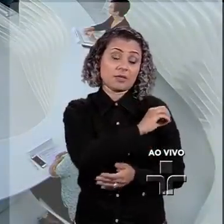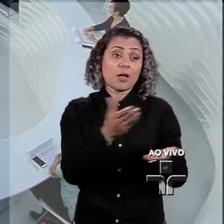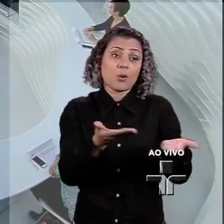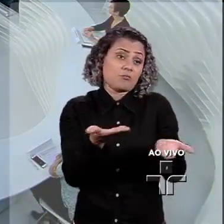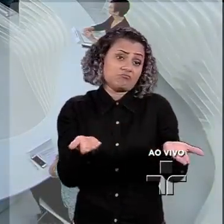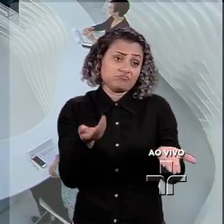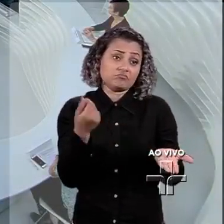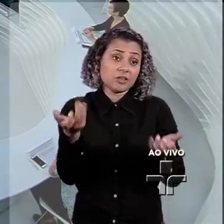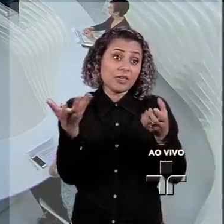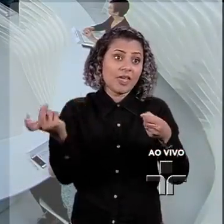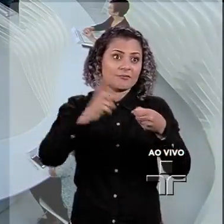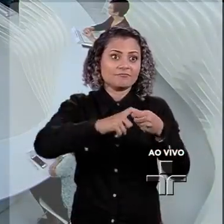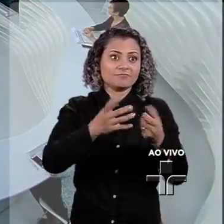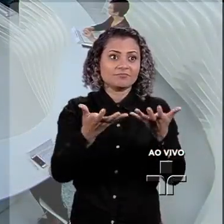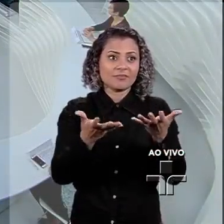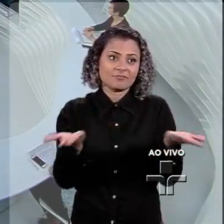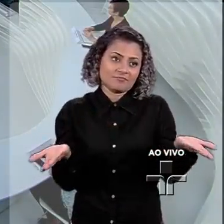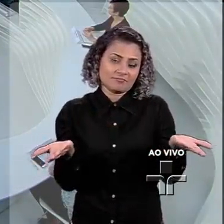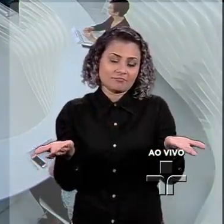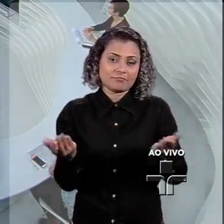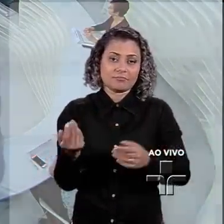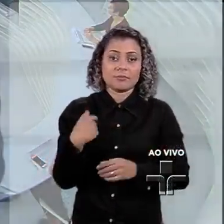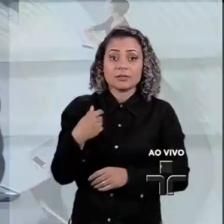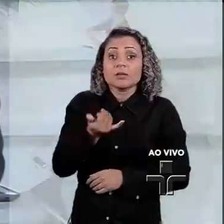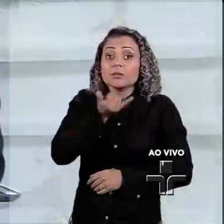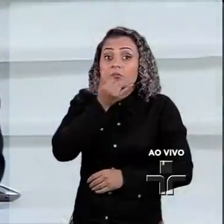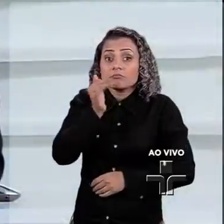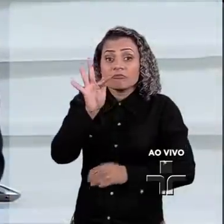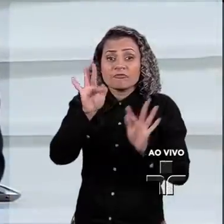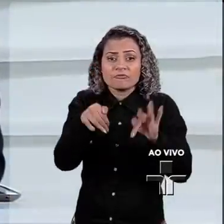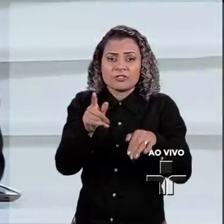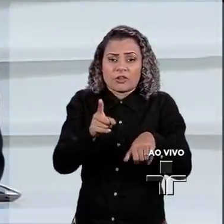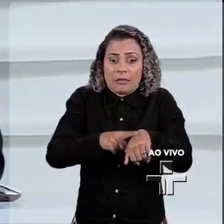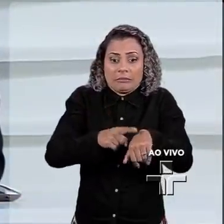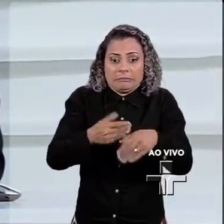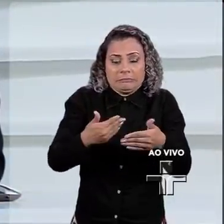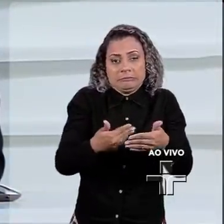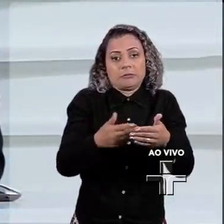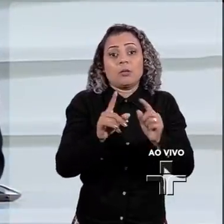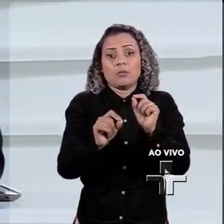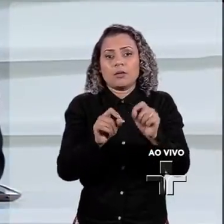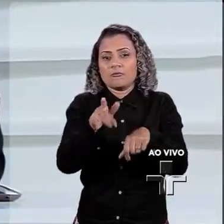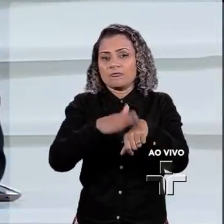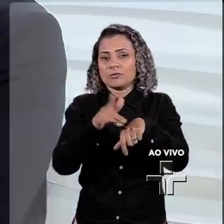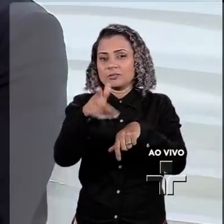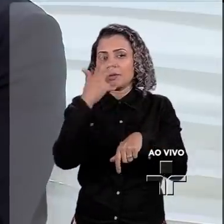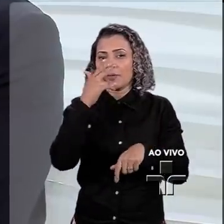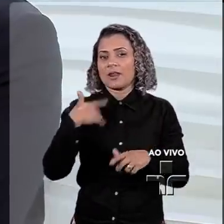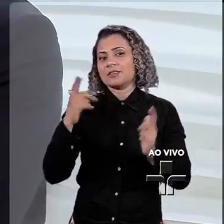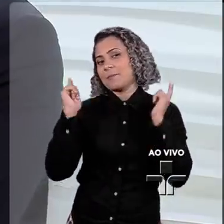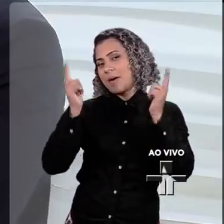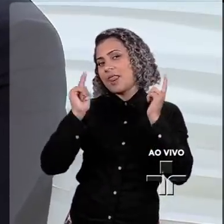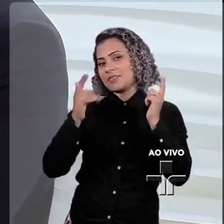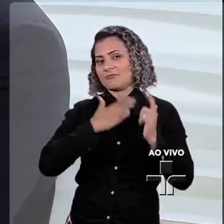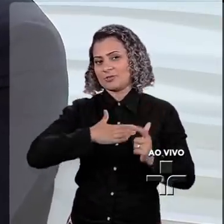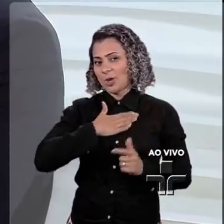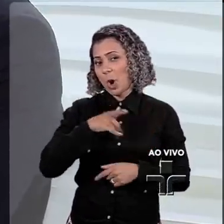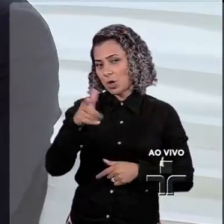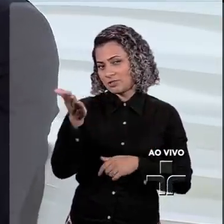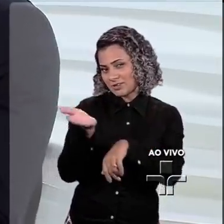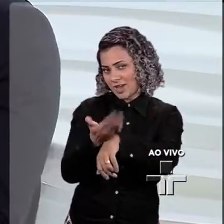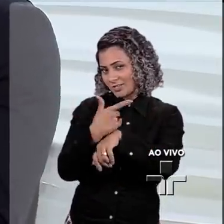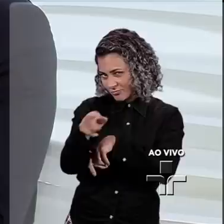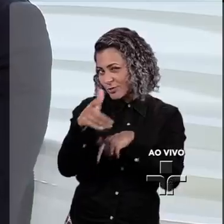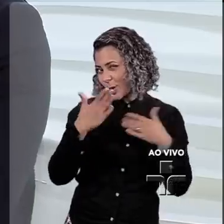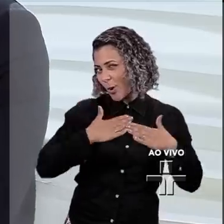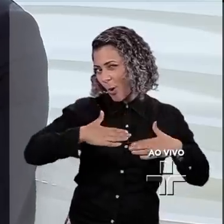aqui. O senhor foi apresentado logo que assumiu como baladeiro. Confere?